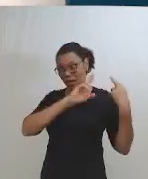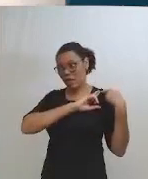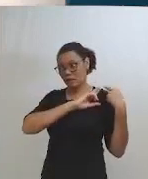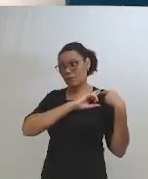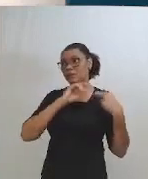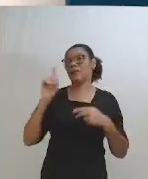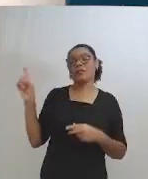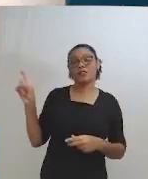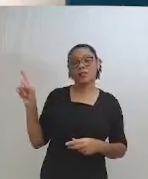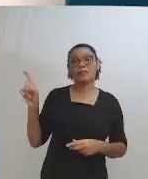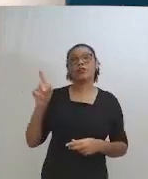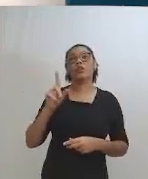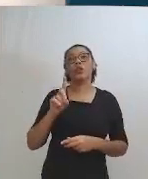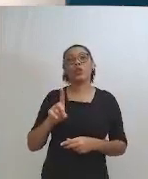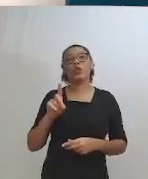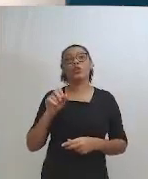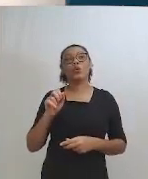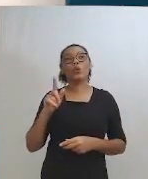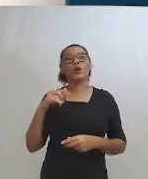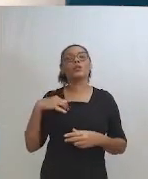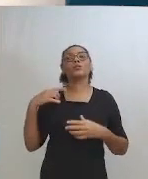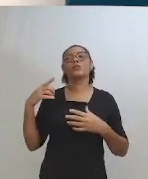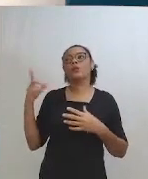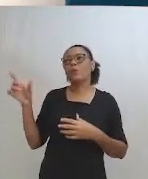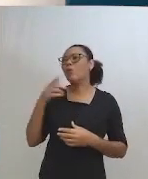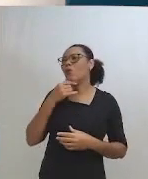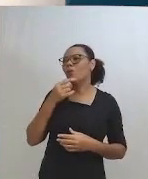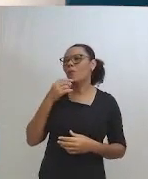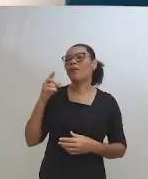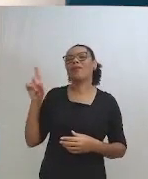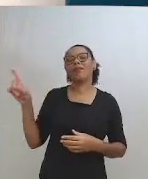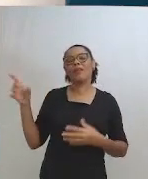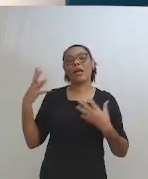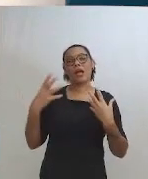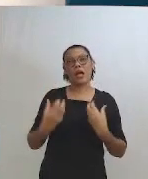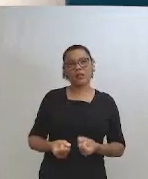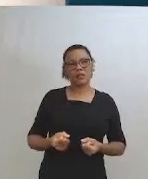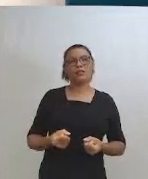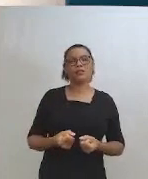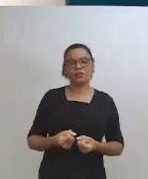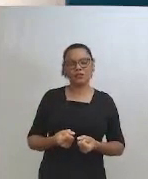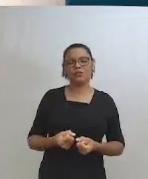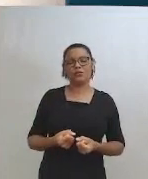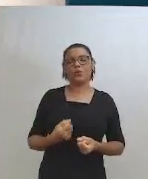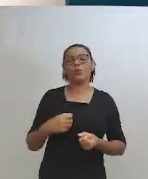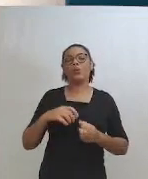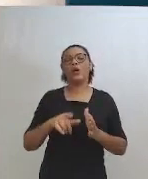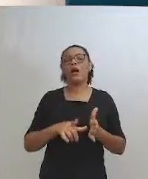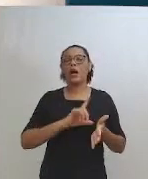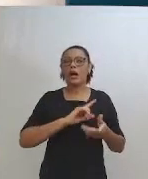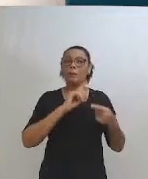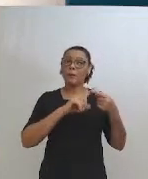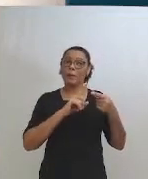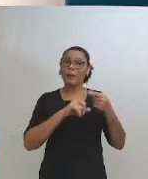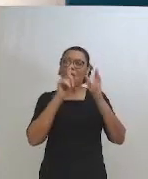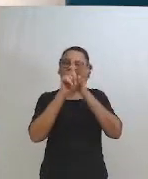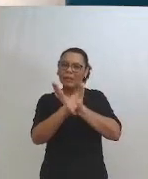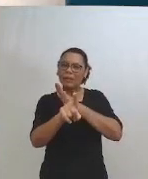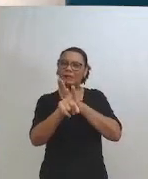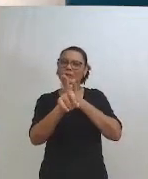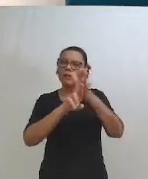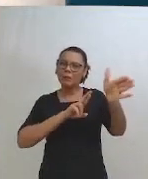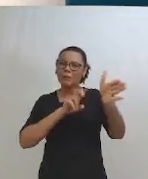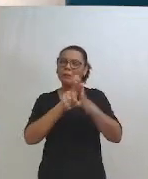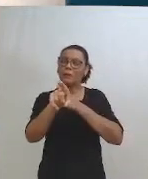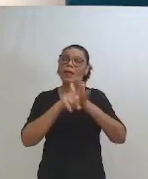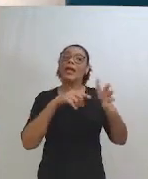O Douglas assumiu, tanto na esfera inquisitória como judicial, o Douglas assumiu que ele teria